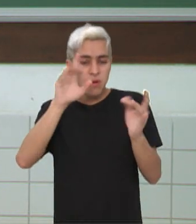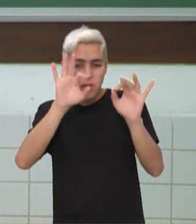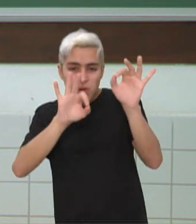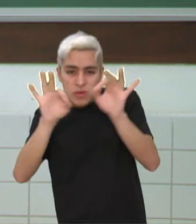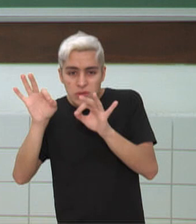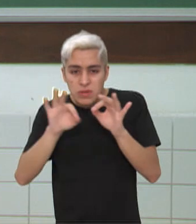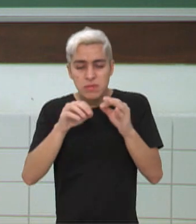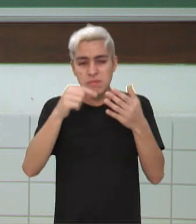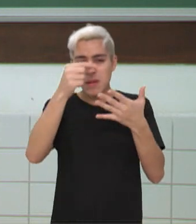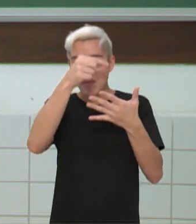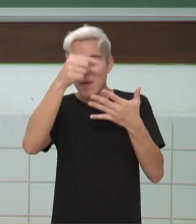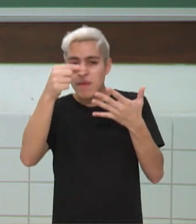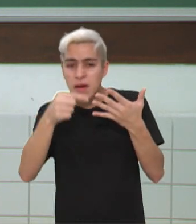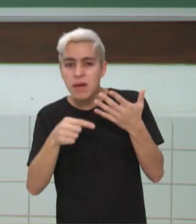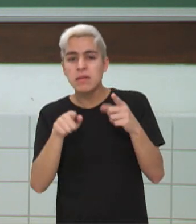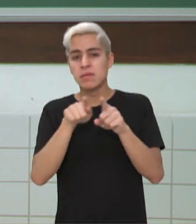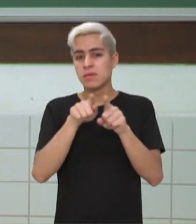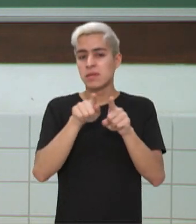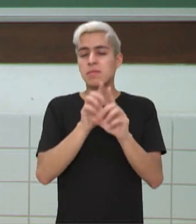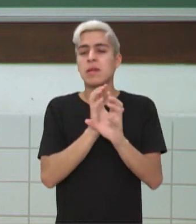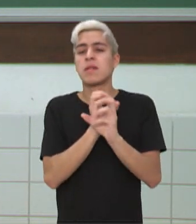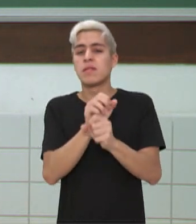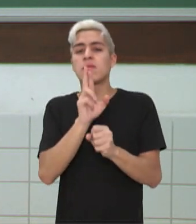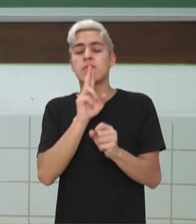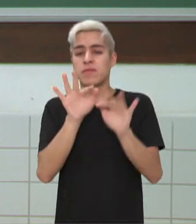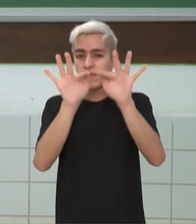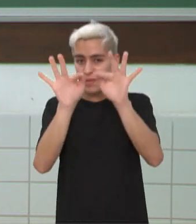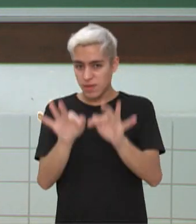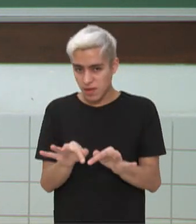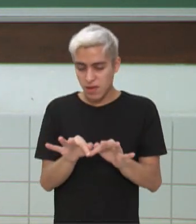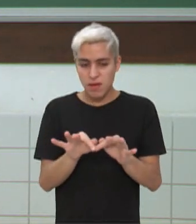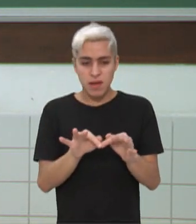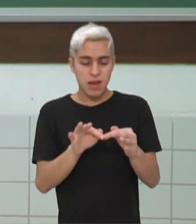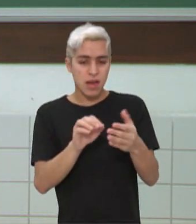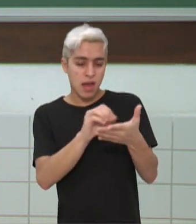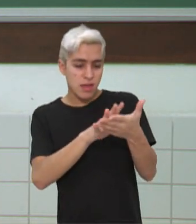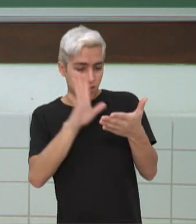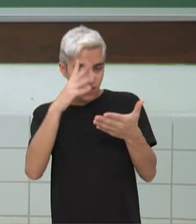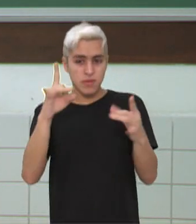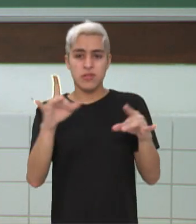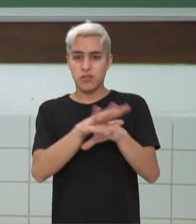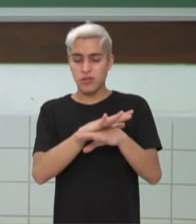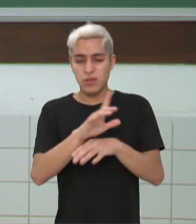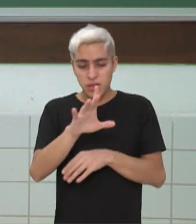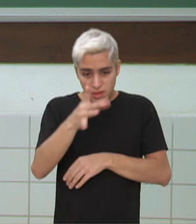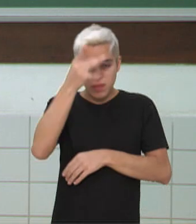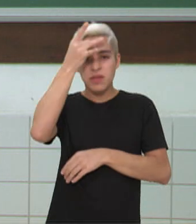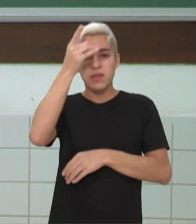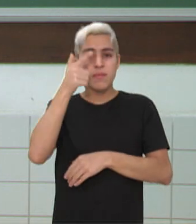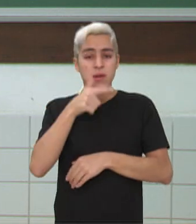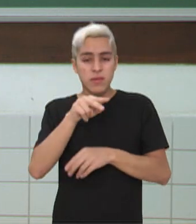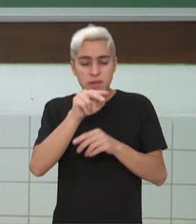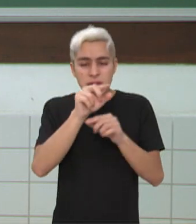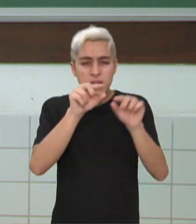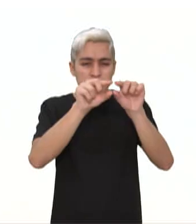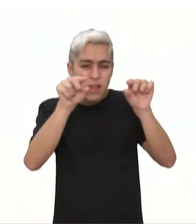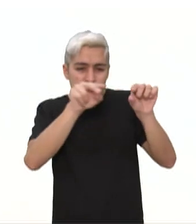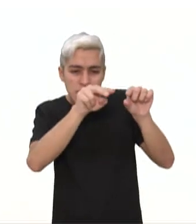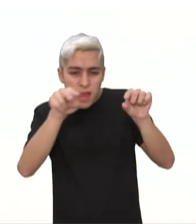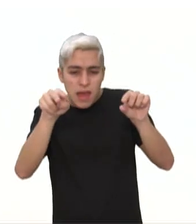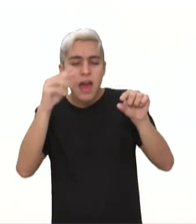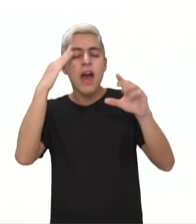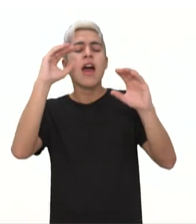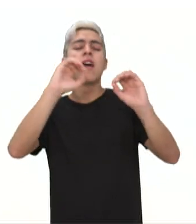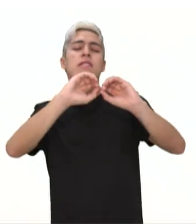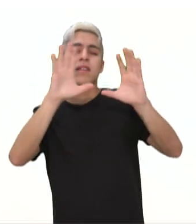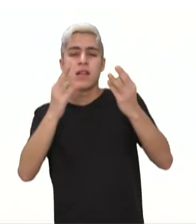organizar os itens e chegar num resultado final, resolver um exercício, enfim, ter tudo em mente para ler o exercício, interpretar e saber